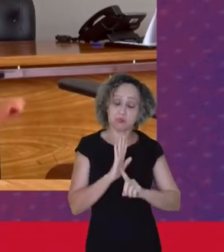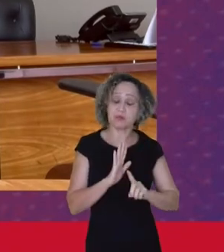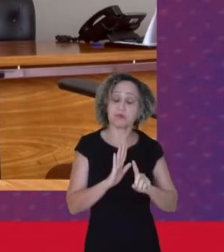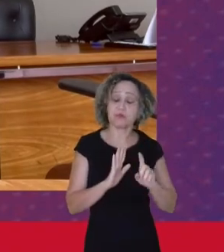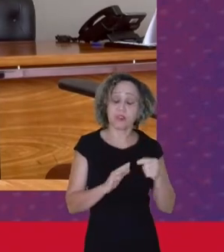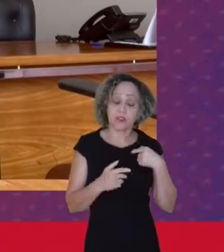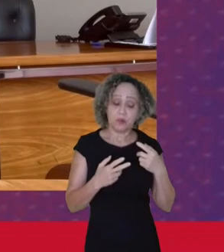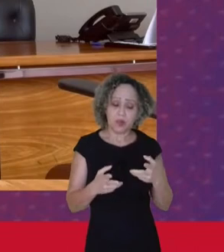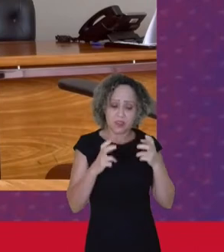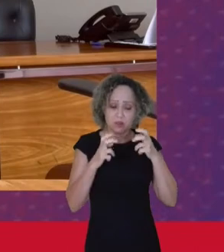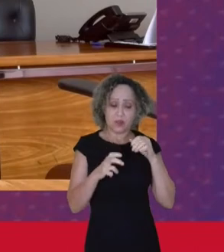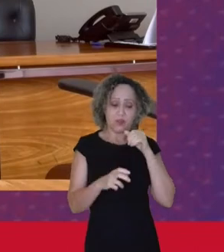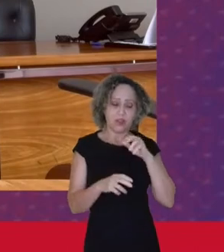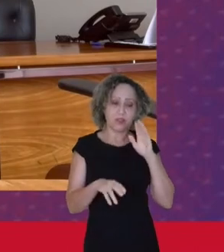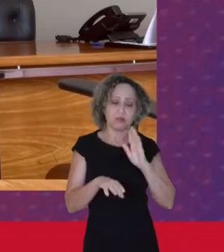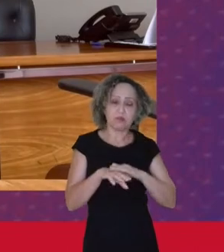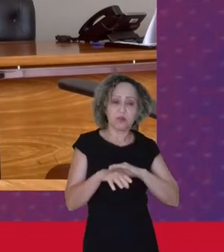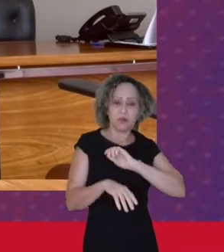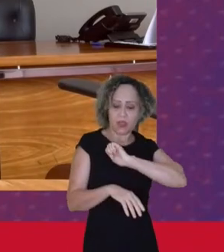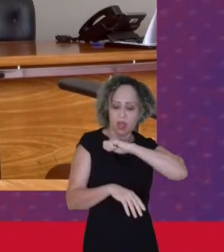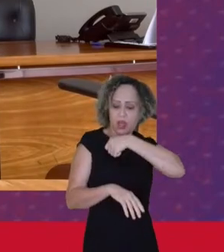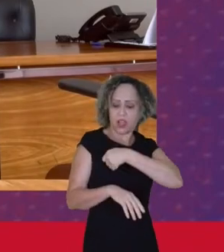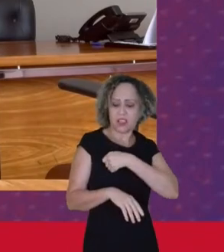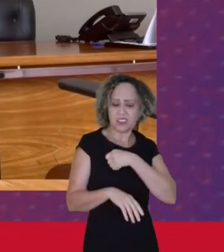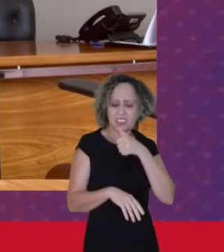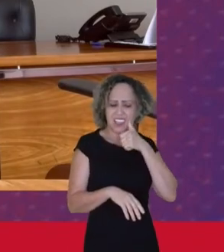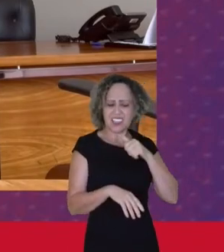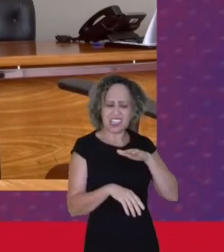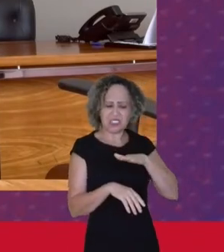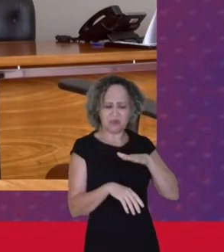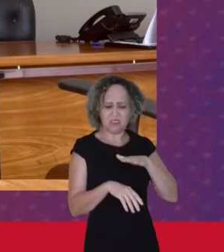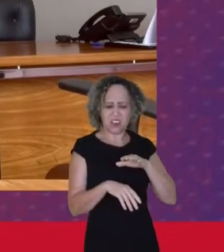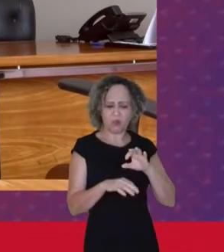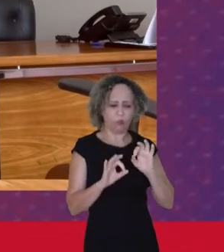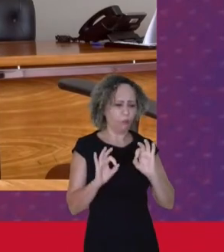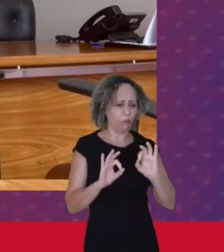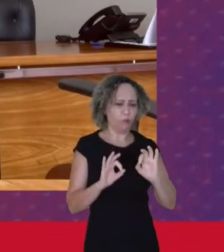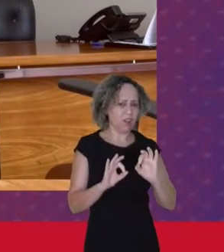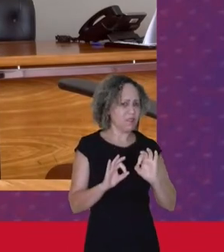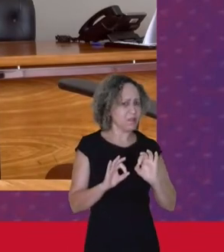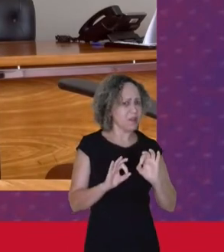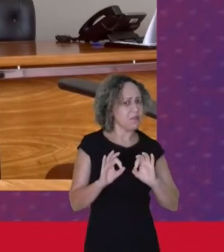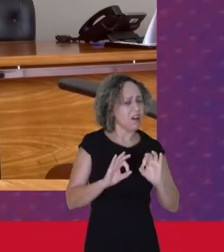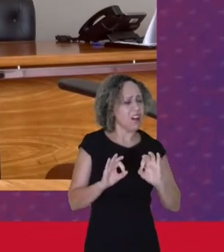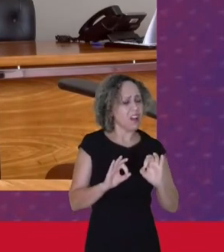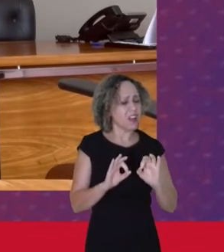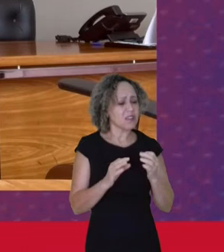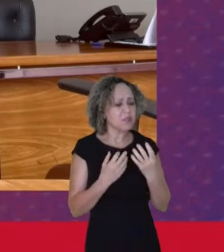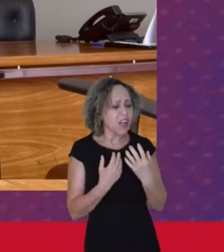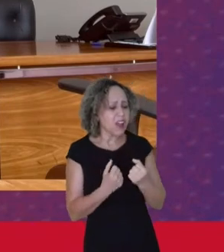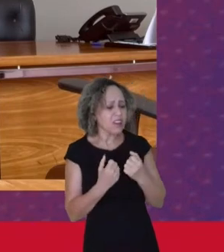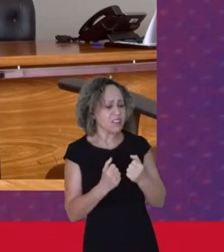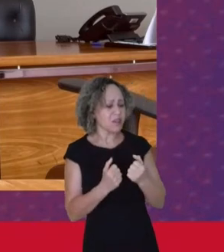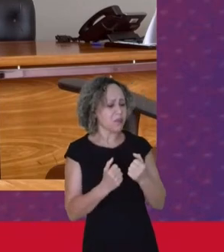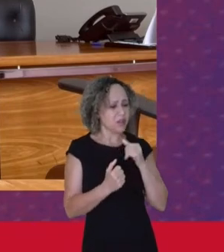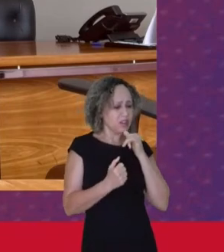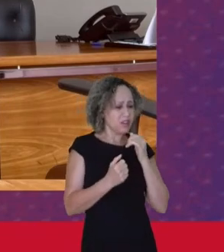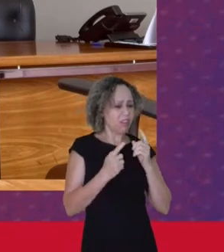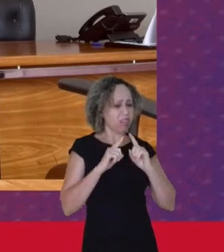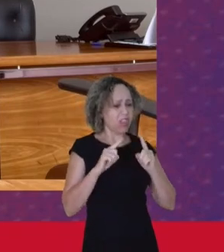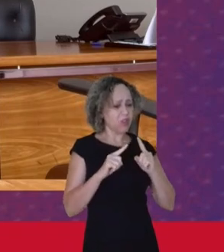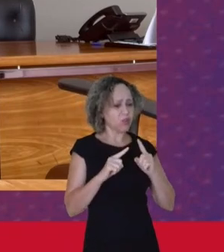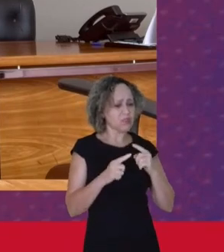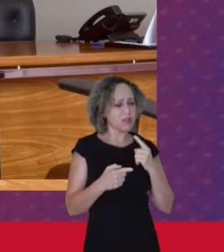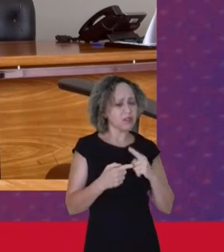própria Delegacia das Mulheres não estava preparada, que atingia principalmente as adolescentes, que era o tal de